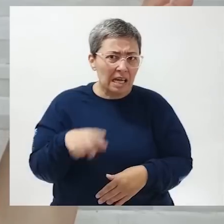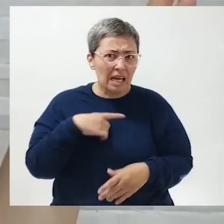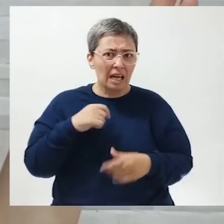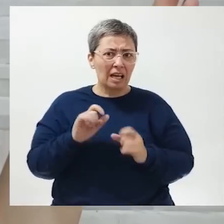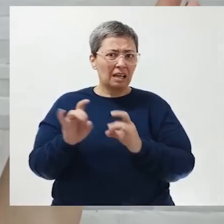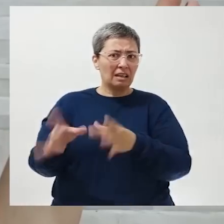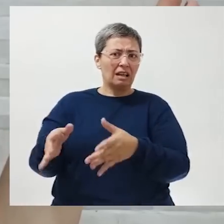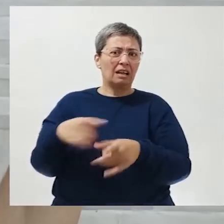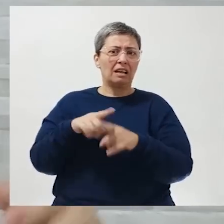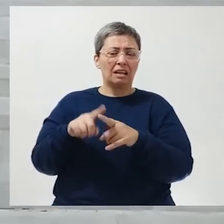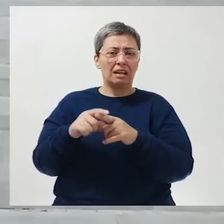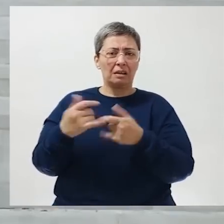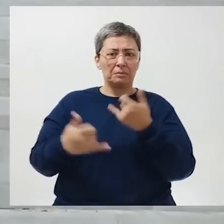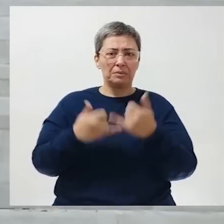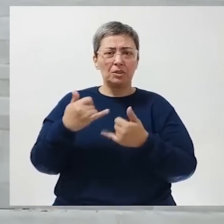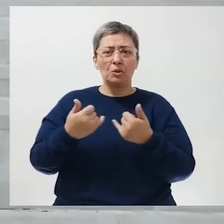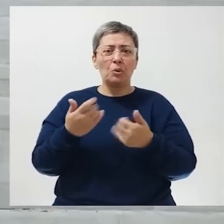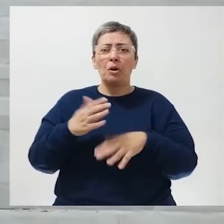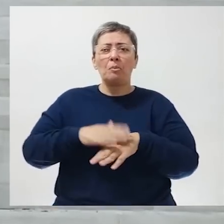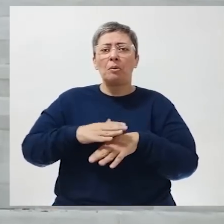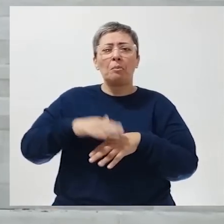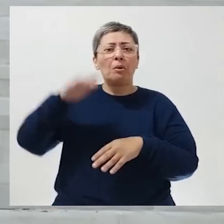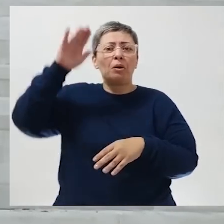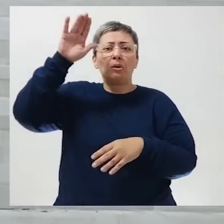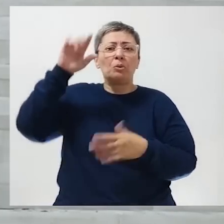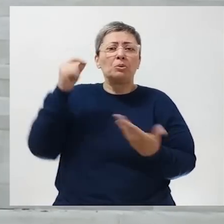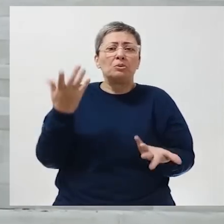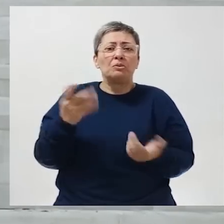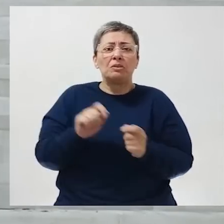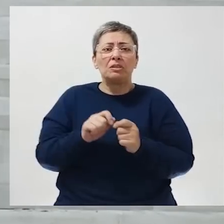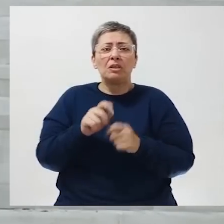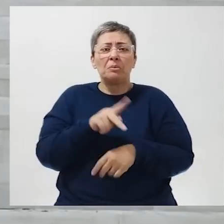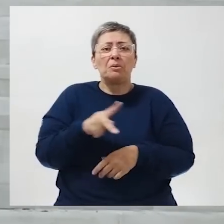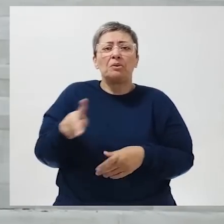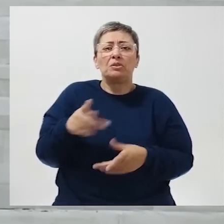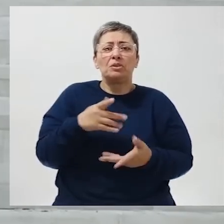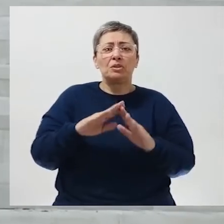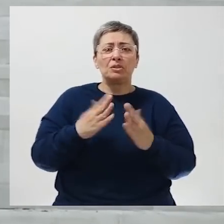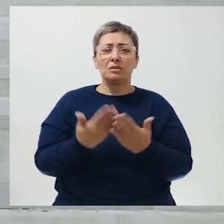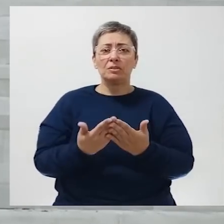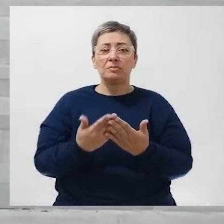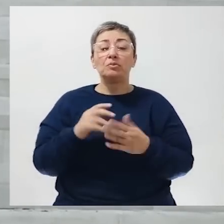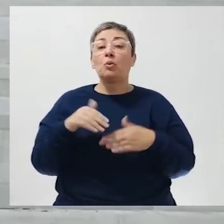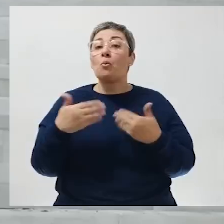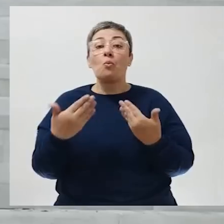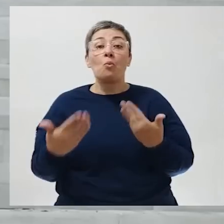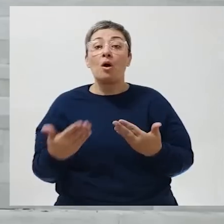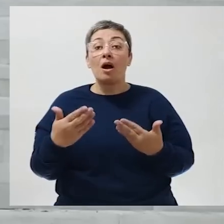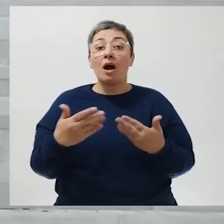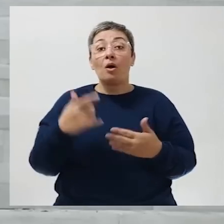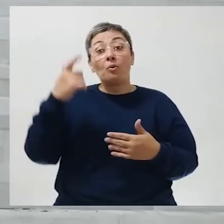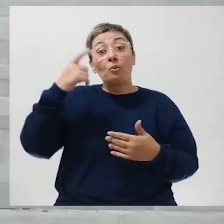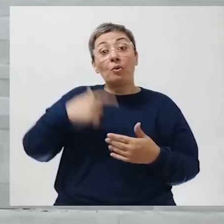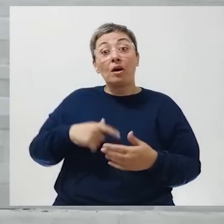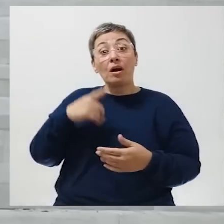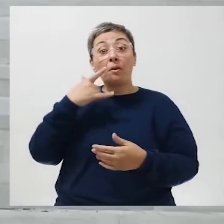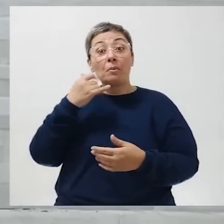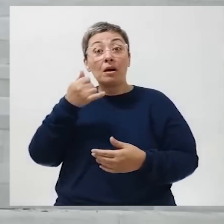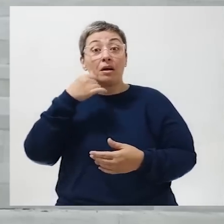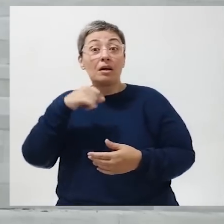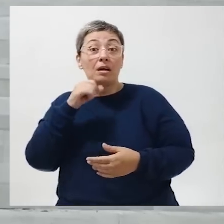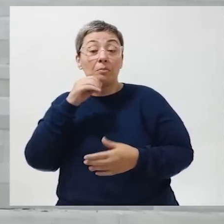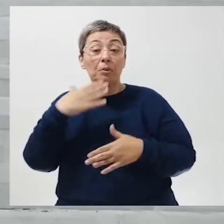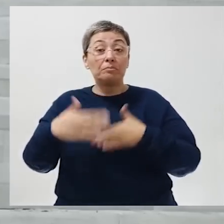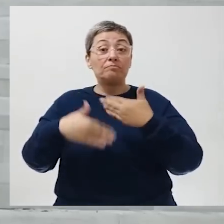largar lá com os brinquedos? Qual o papel do adulto? Qual o papel do professor da escola? Qual o papel dos pais